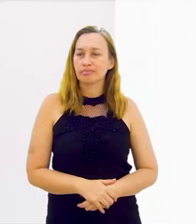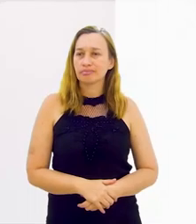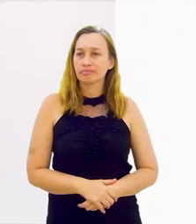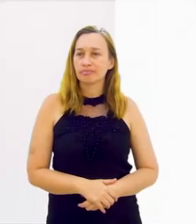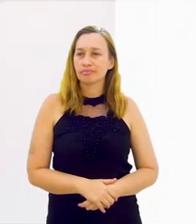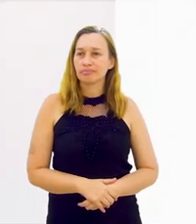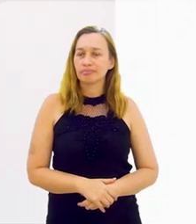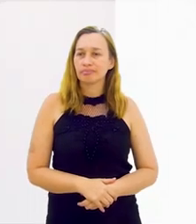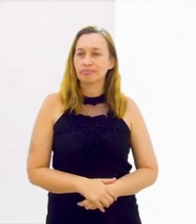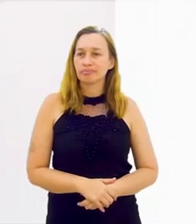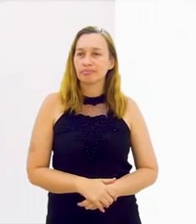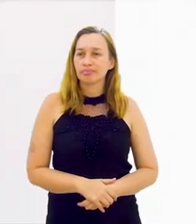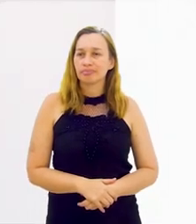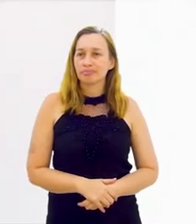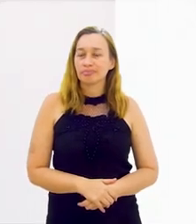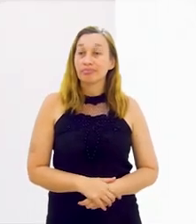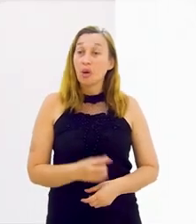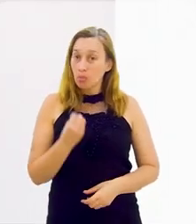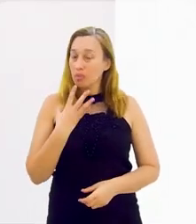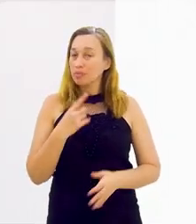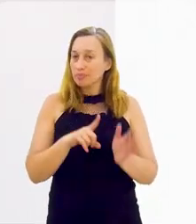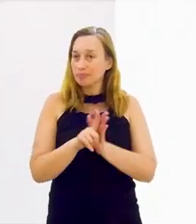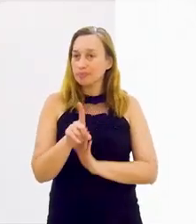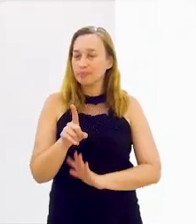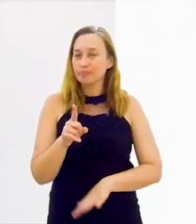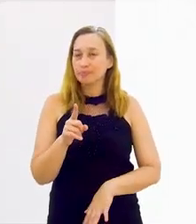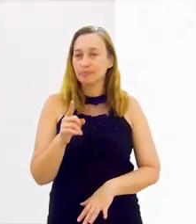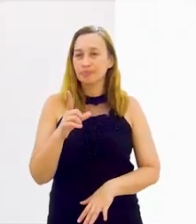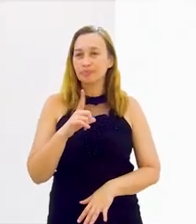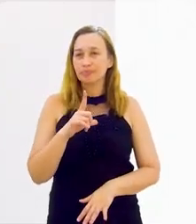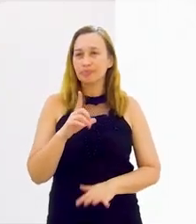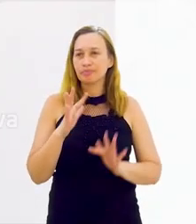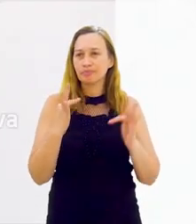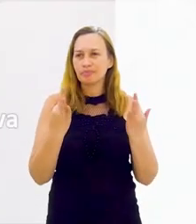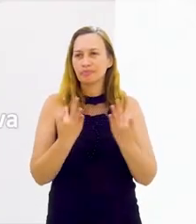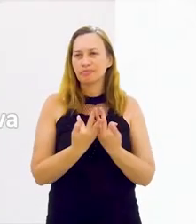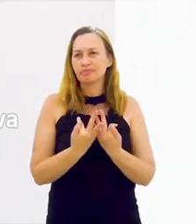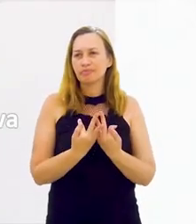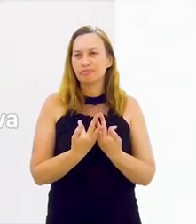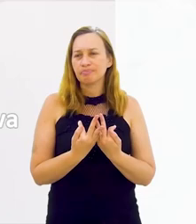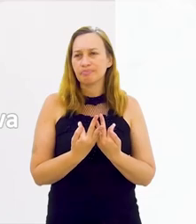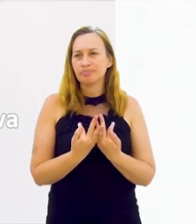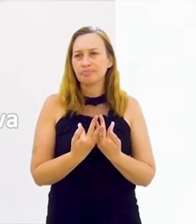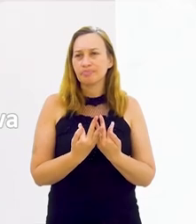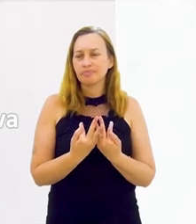Eu acho. É boa pergunta, boa pergunta. Eu tenho uma família, eu vim de uma família muito